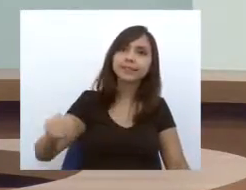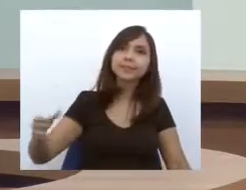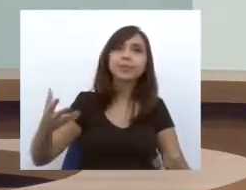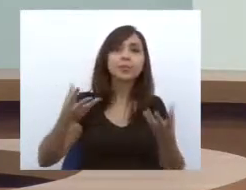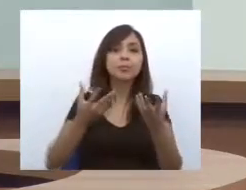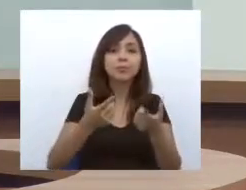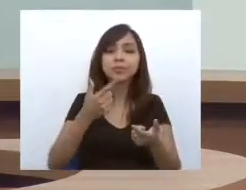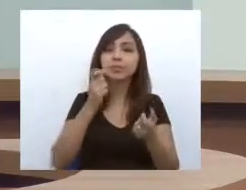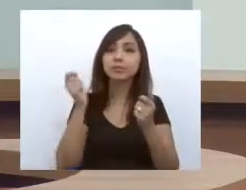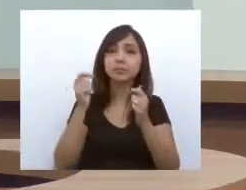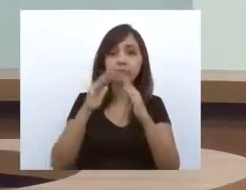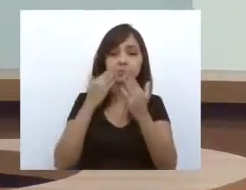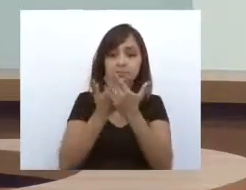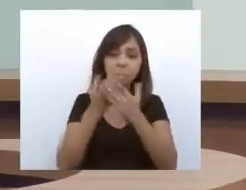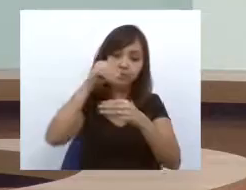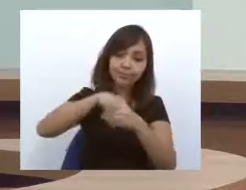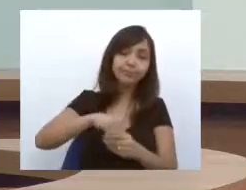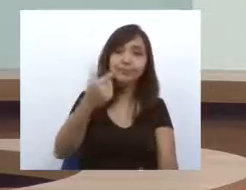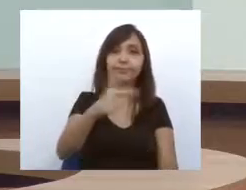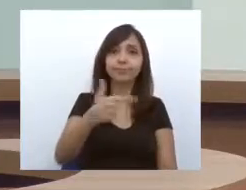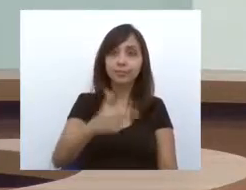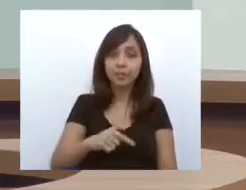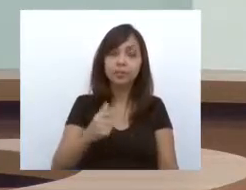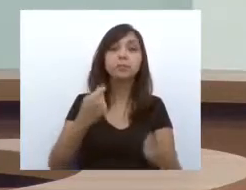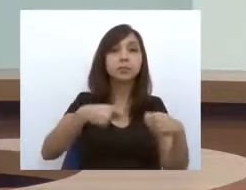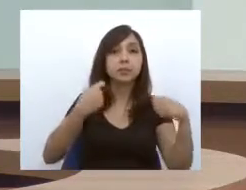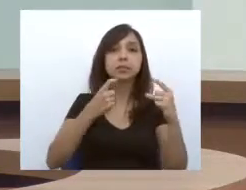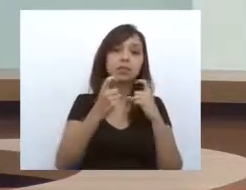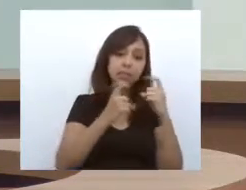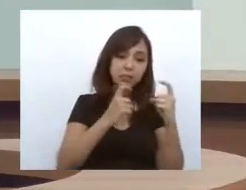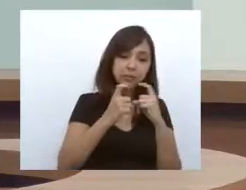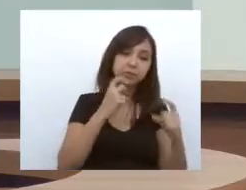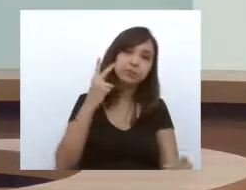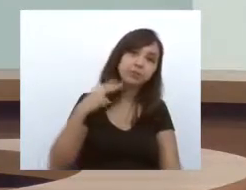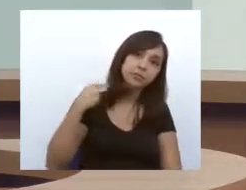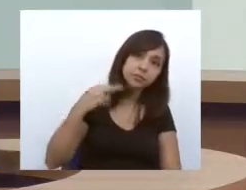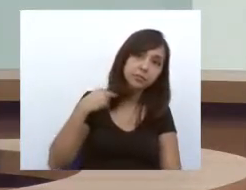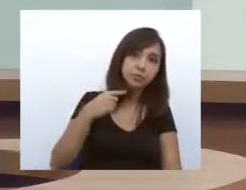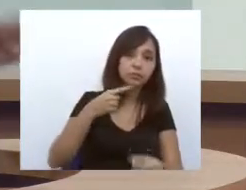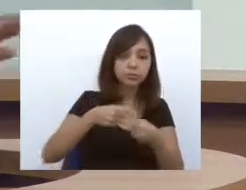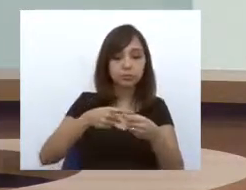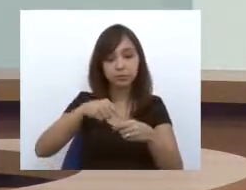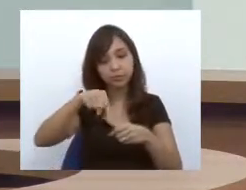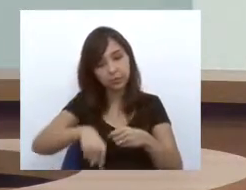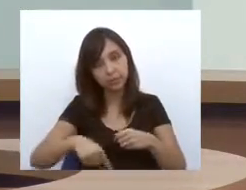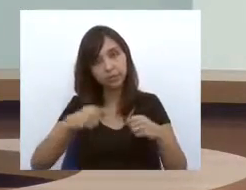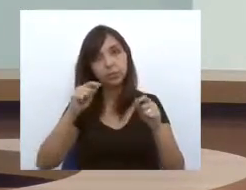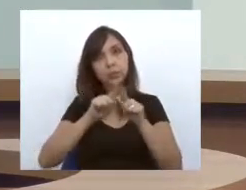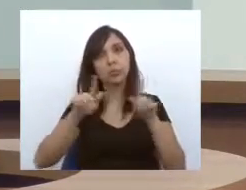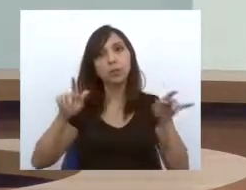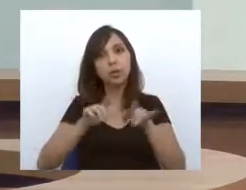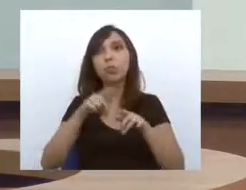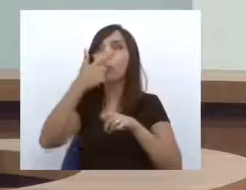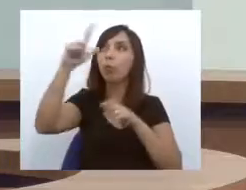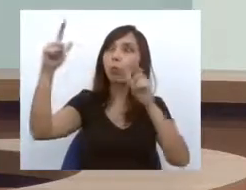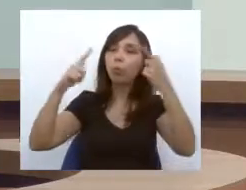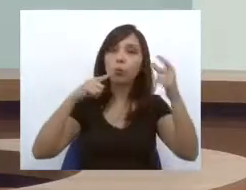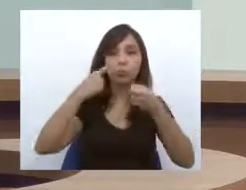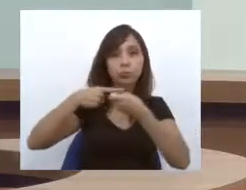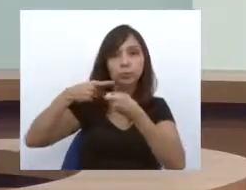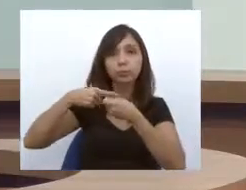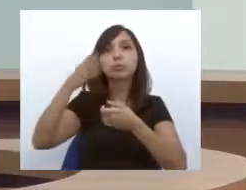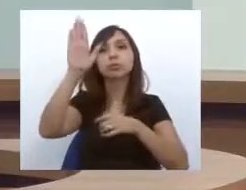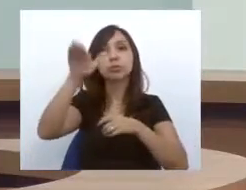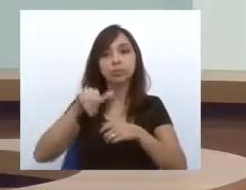do município de Guarulhos. O que tem que ser feito? Uma reunião com os vereadores do município de Guarulhos, com os vereadores de outros municípios, chamar o governo do